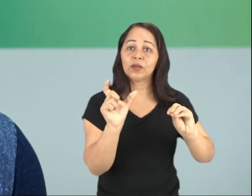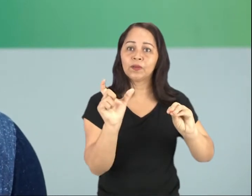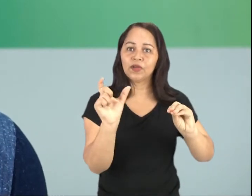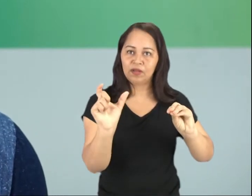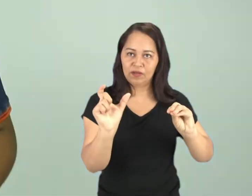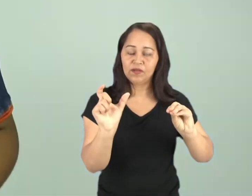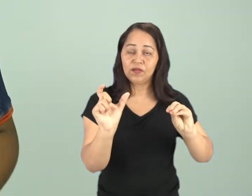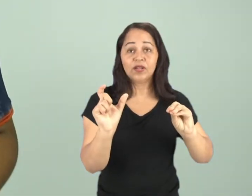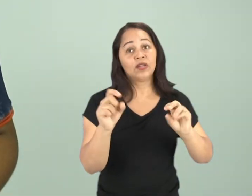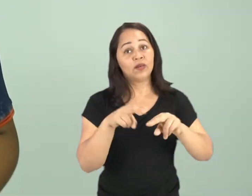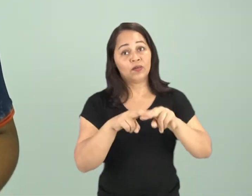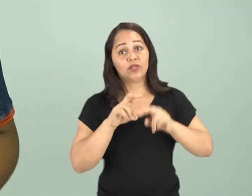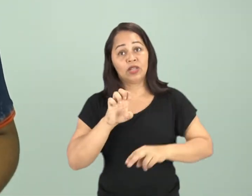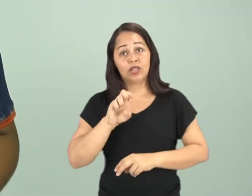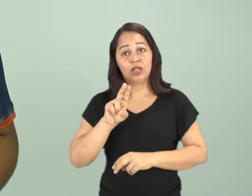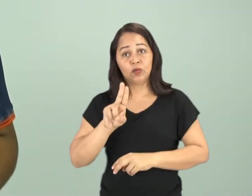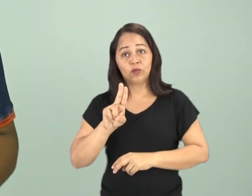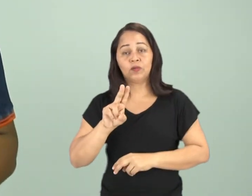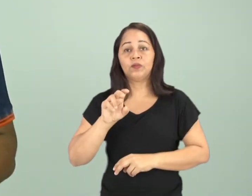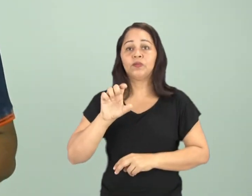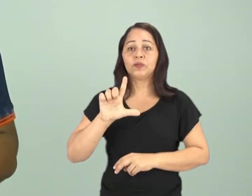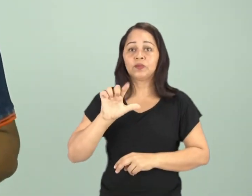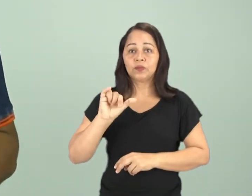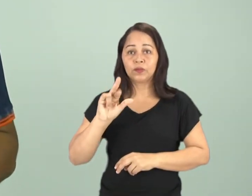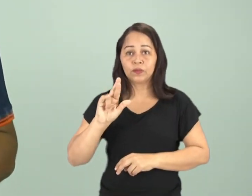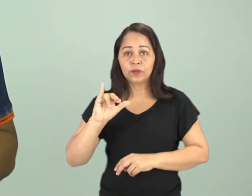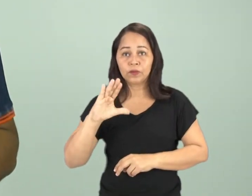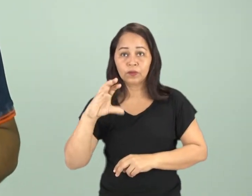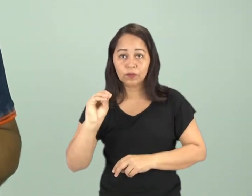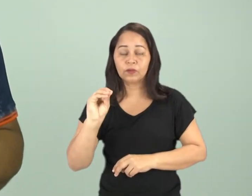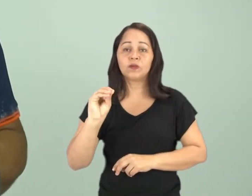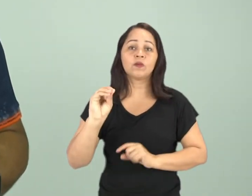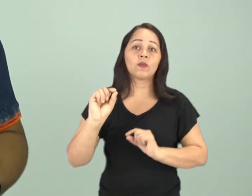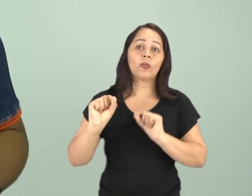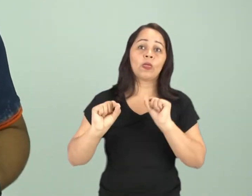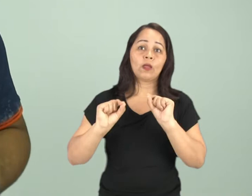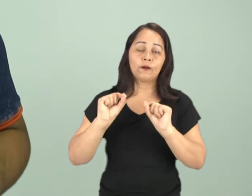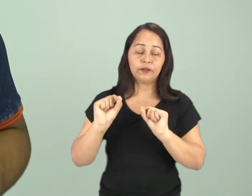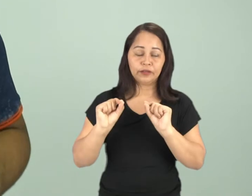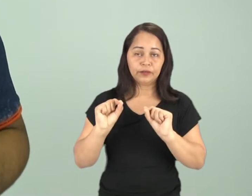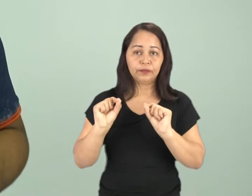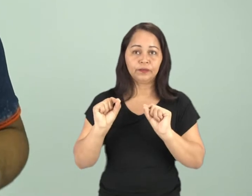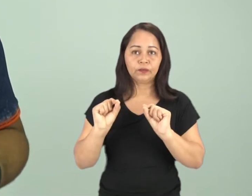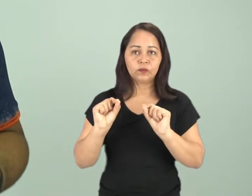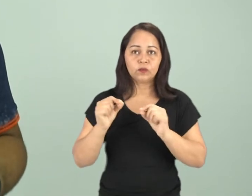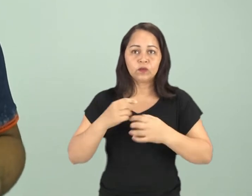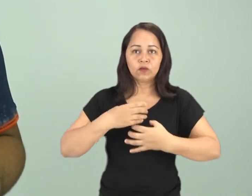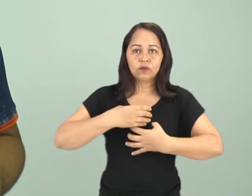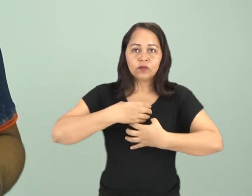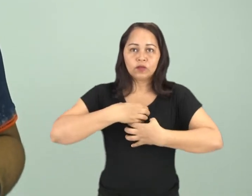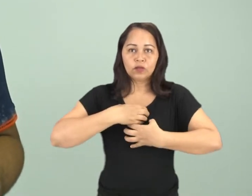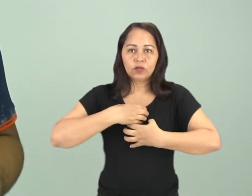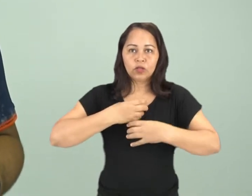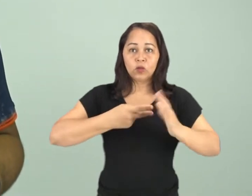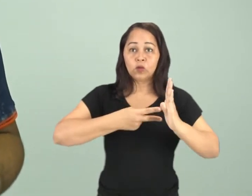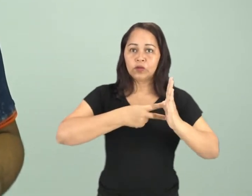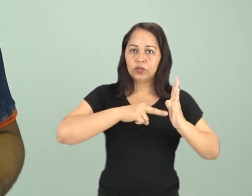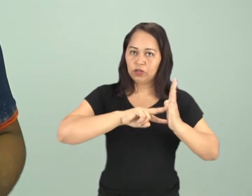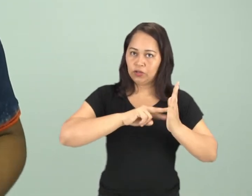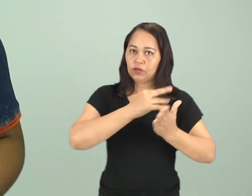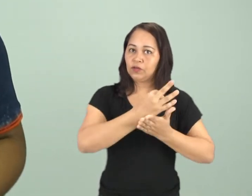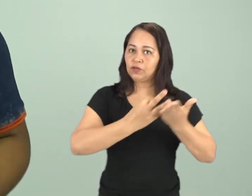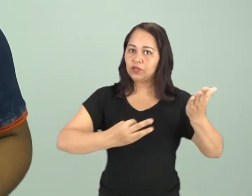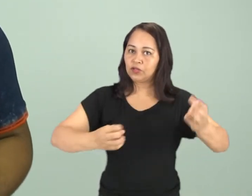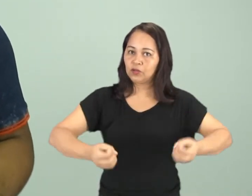do eu lírico que o poema enuncia. Então, através do eu lírico, é que ele vai dar ali o tom, o sentido para aquele texto,